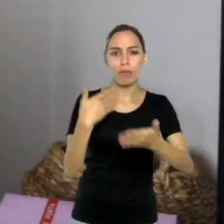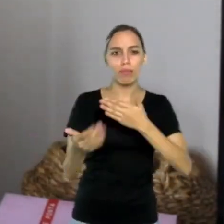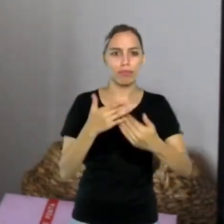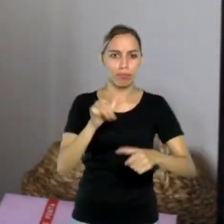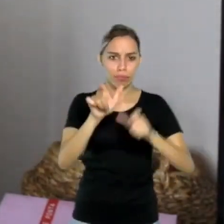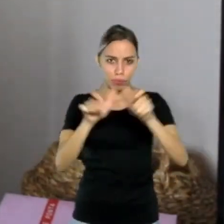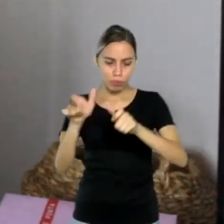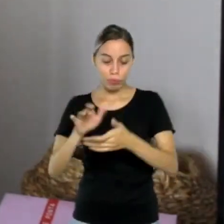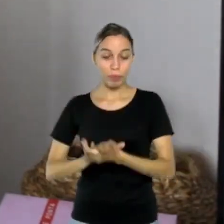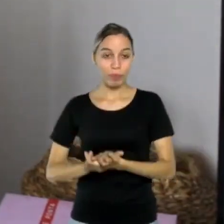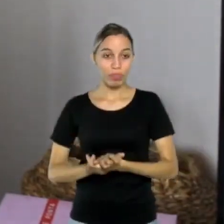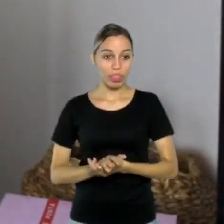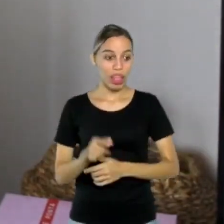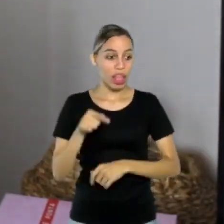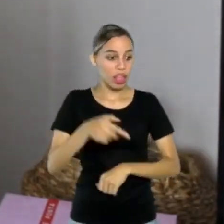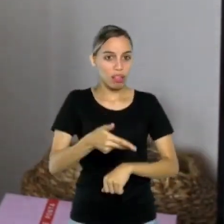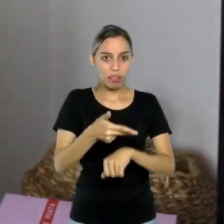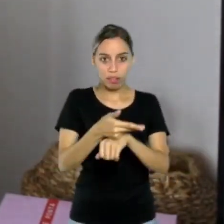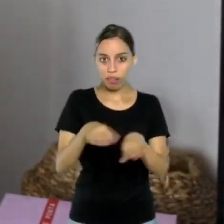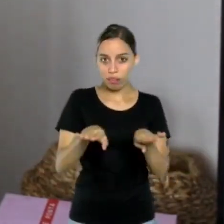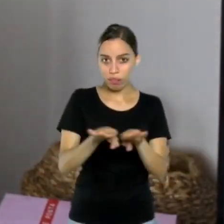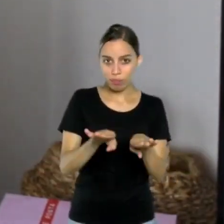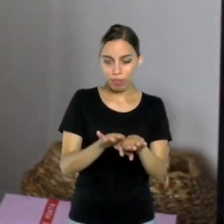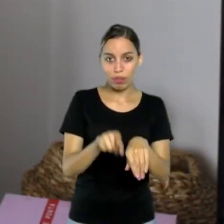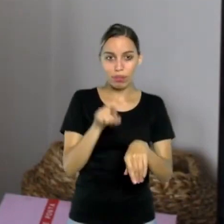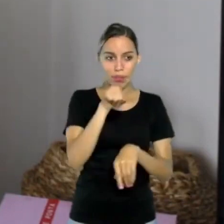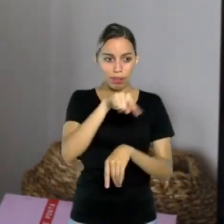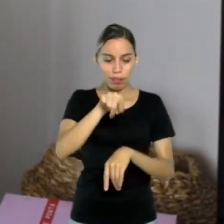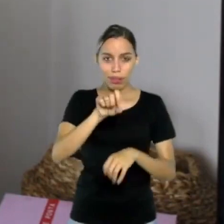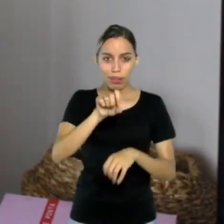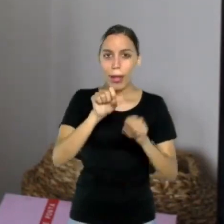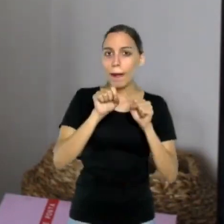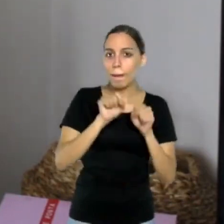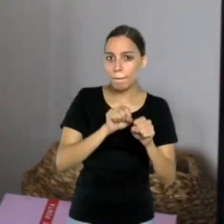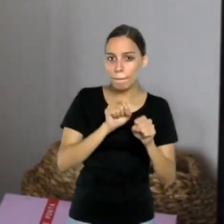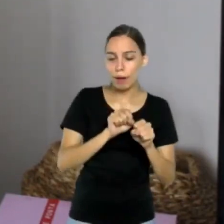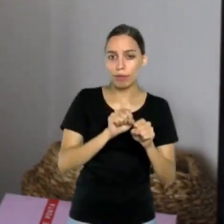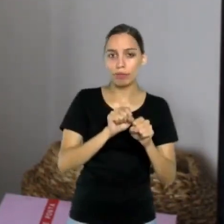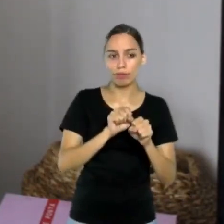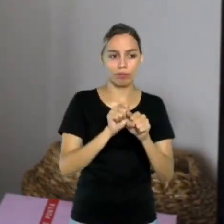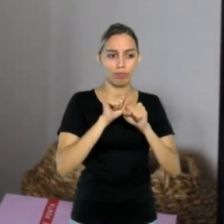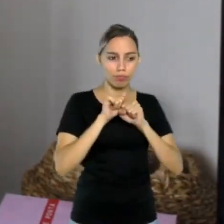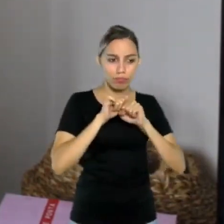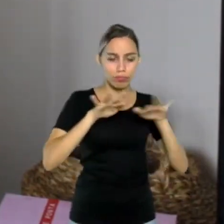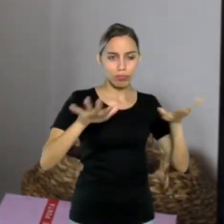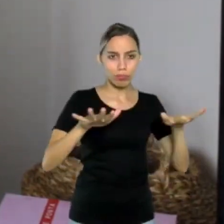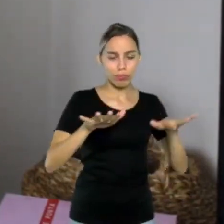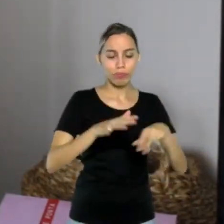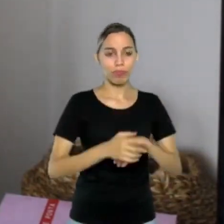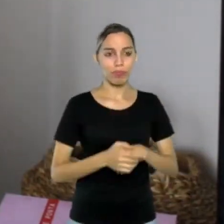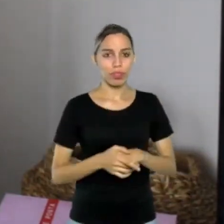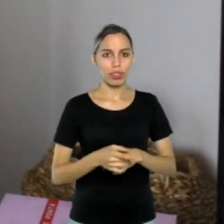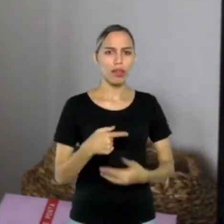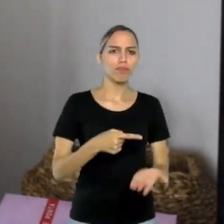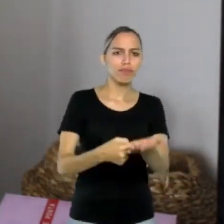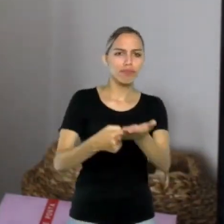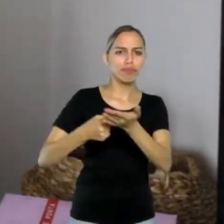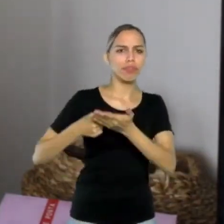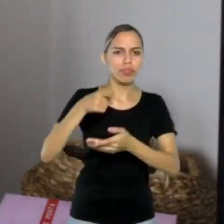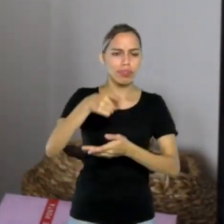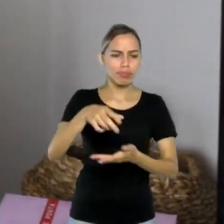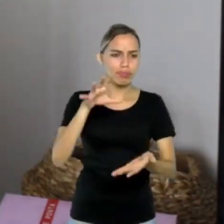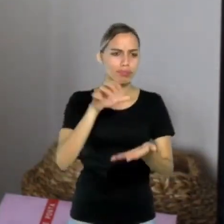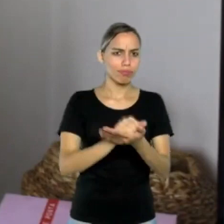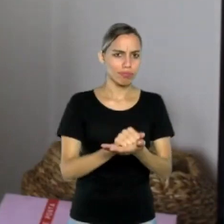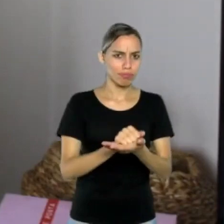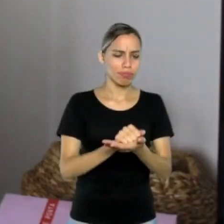programa, depois que a gente terminar, ele também fica disponível aqui. E eu te convido a se inscrever aqui no canal. No canto